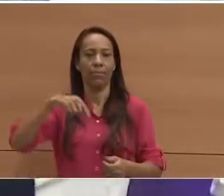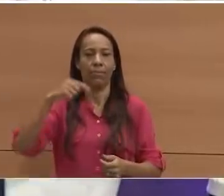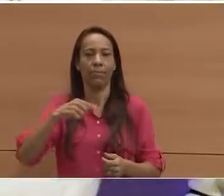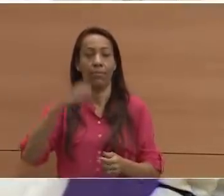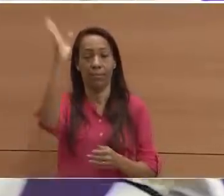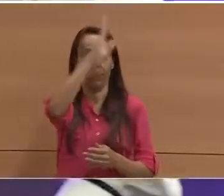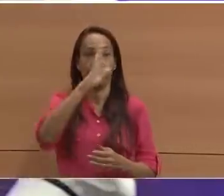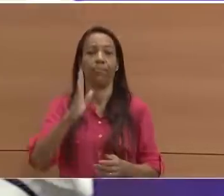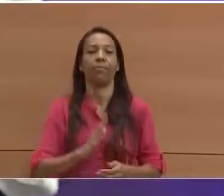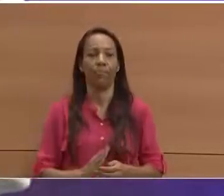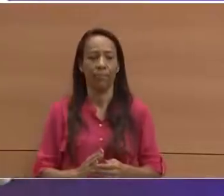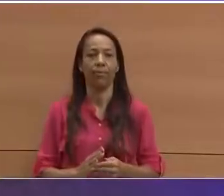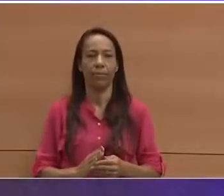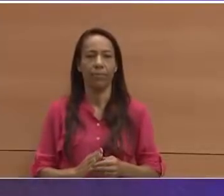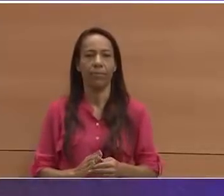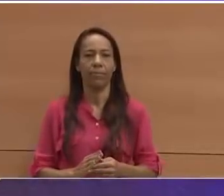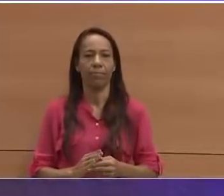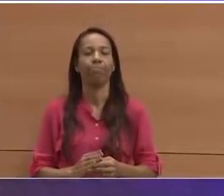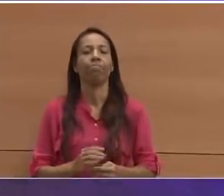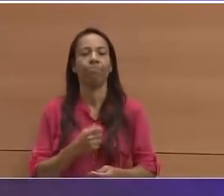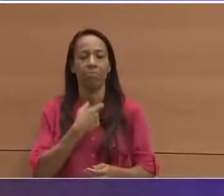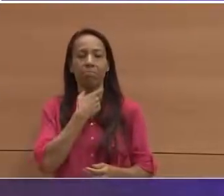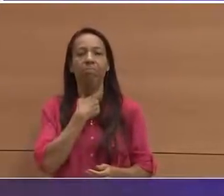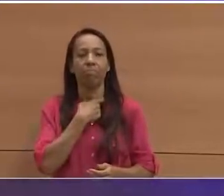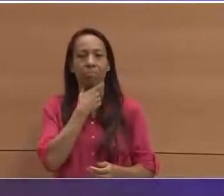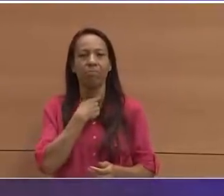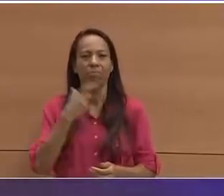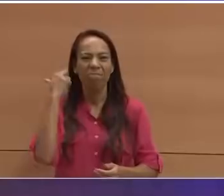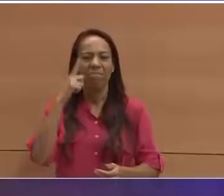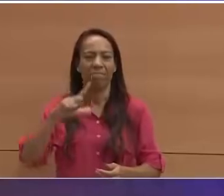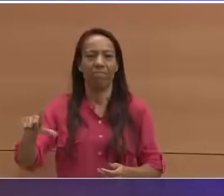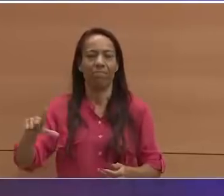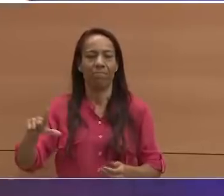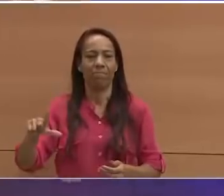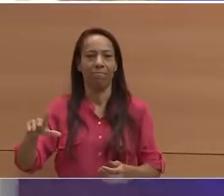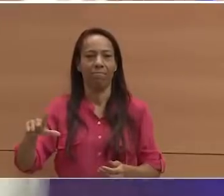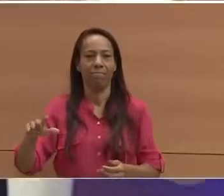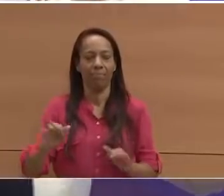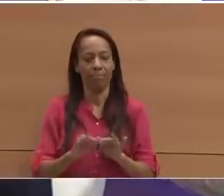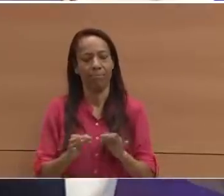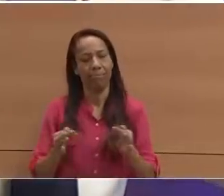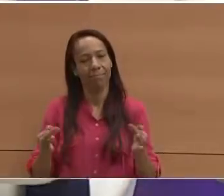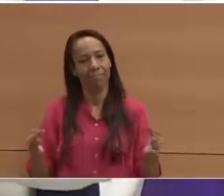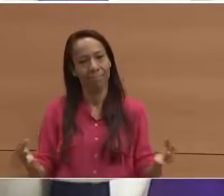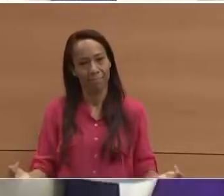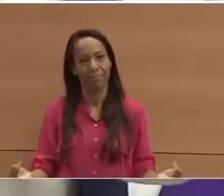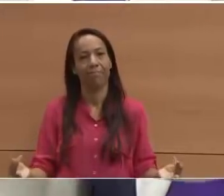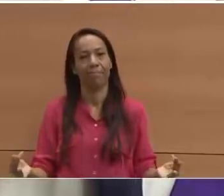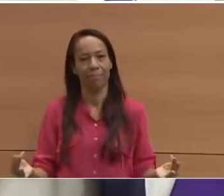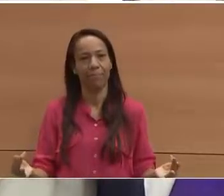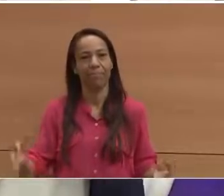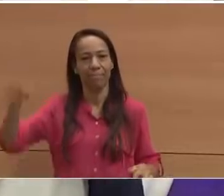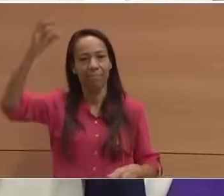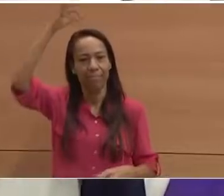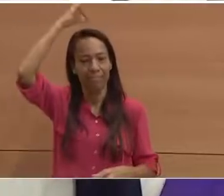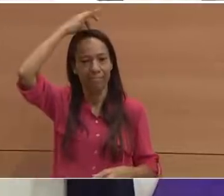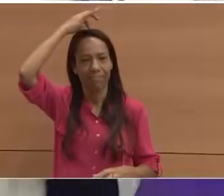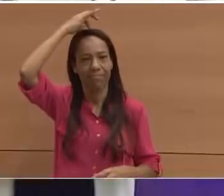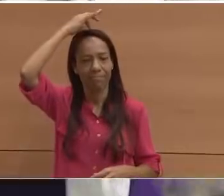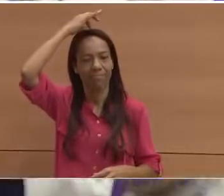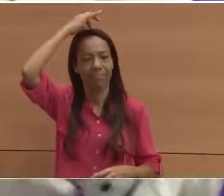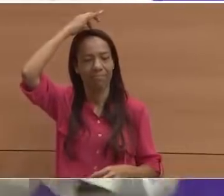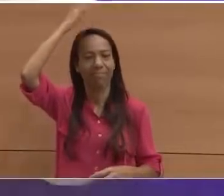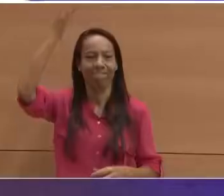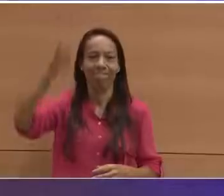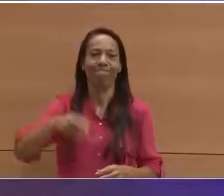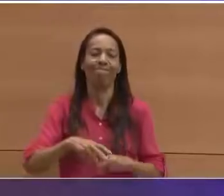mero conhecimento, da soberba da letra, nos levou para a simplicidade do Espírito. Por